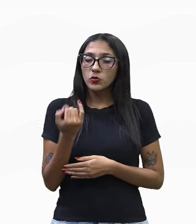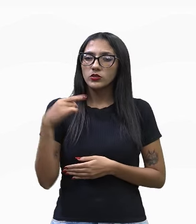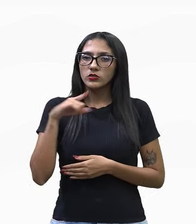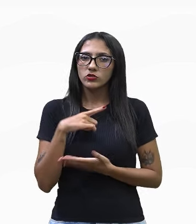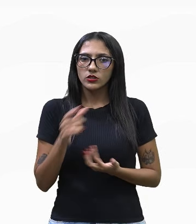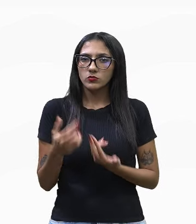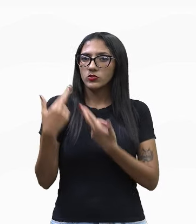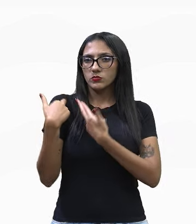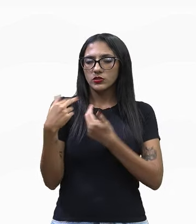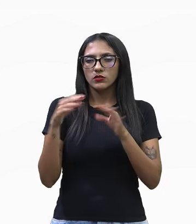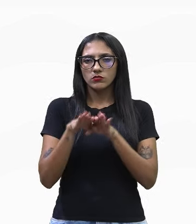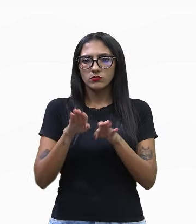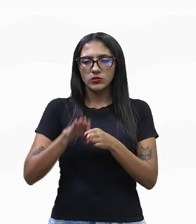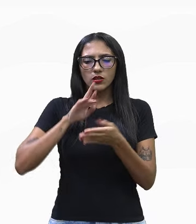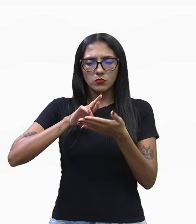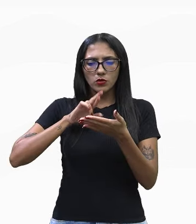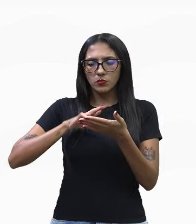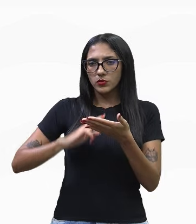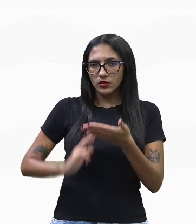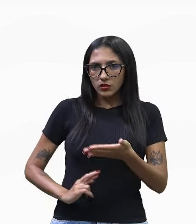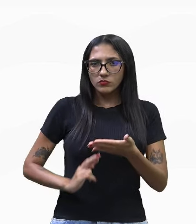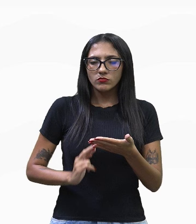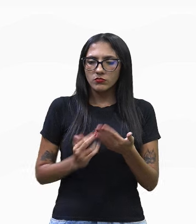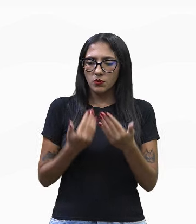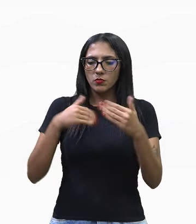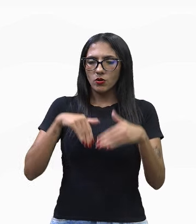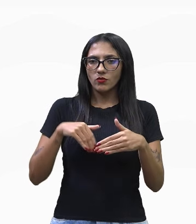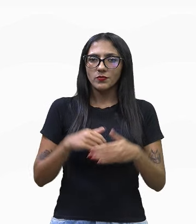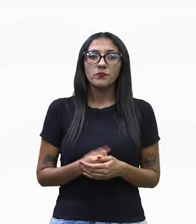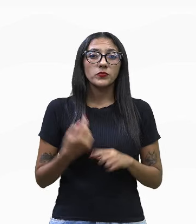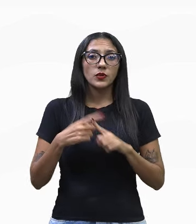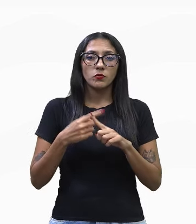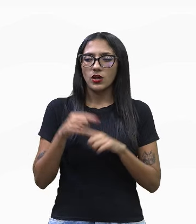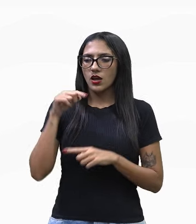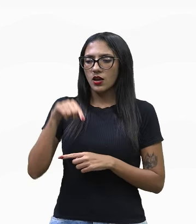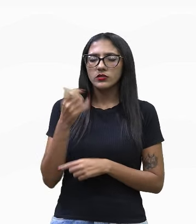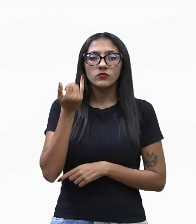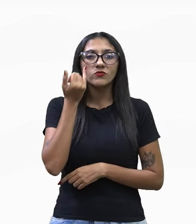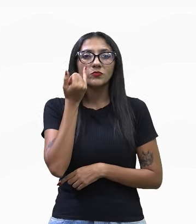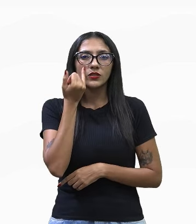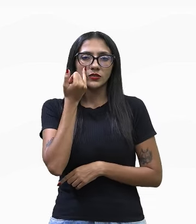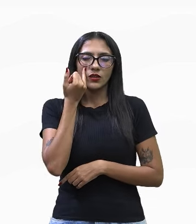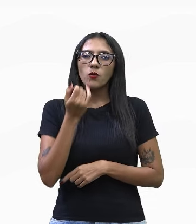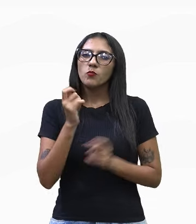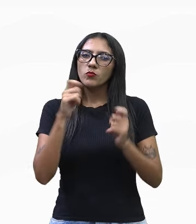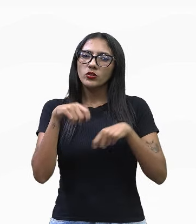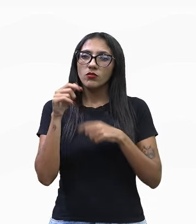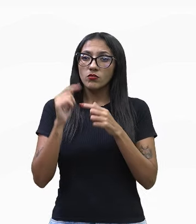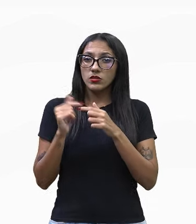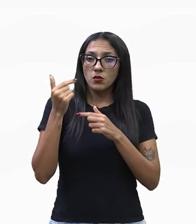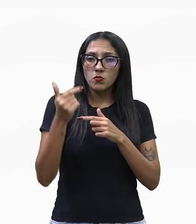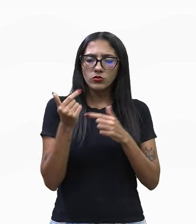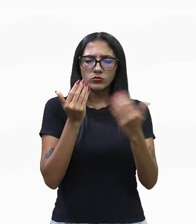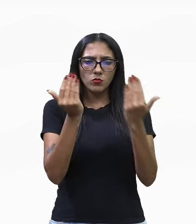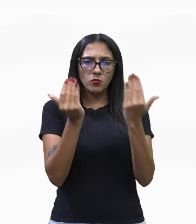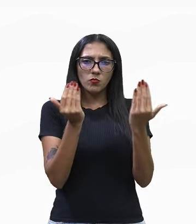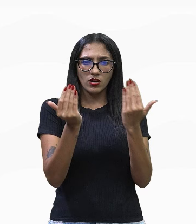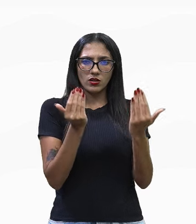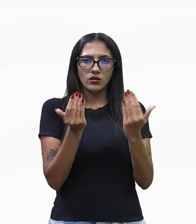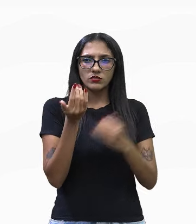responsabilidade essas provas faça esse porque esses números vão servir para comparar os estados